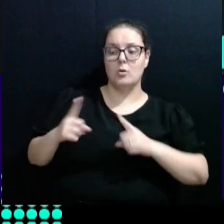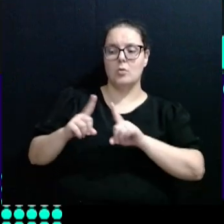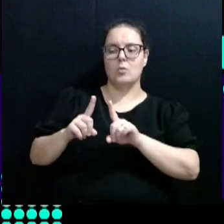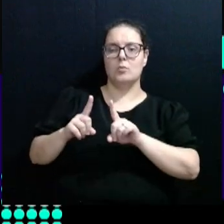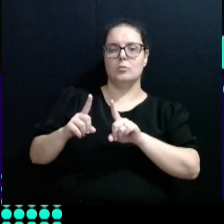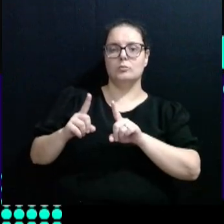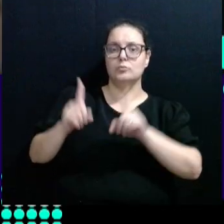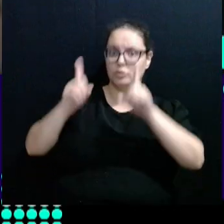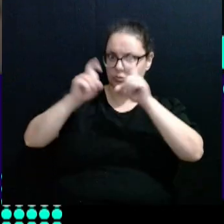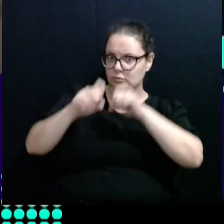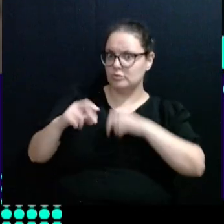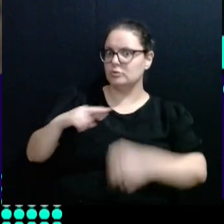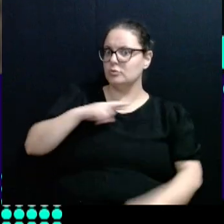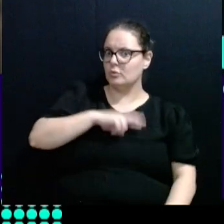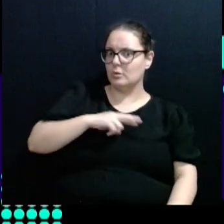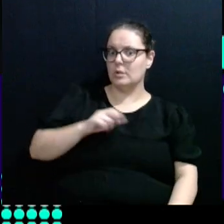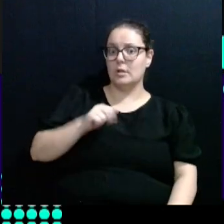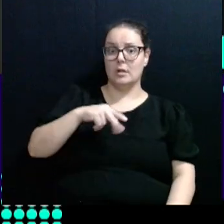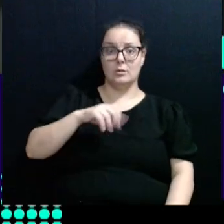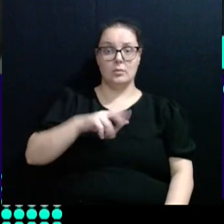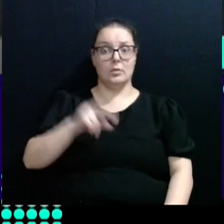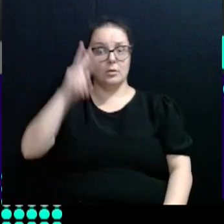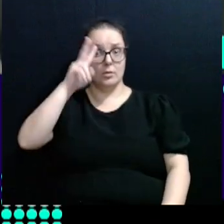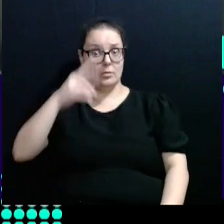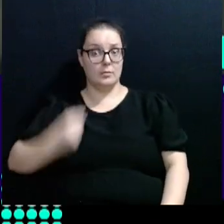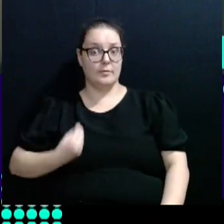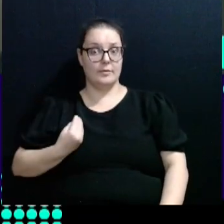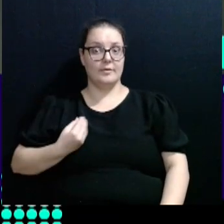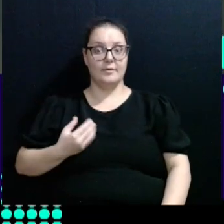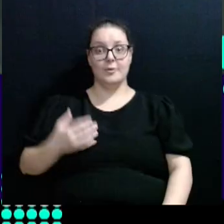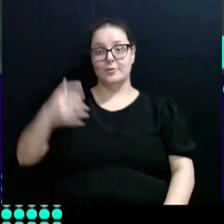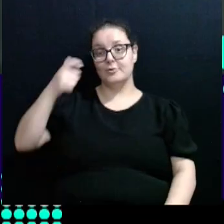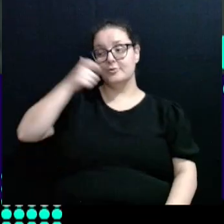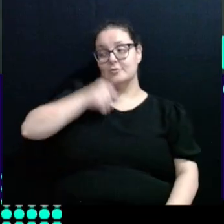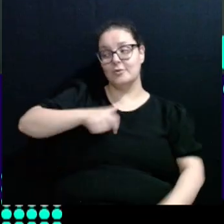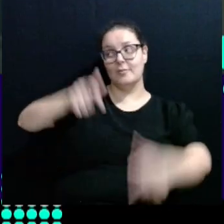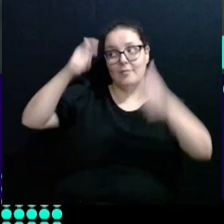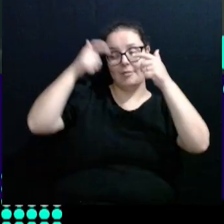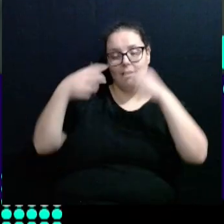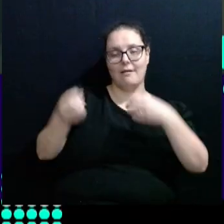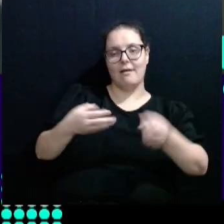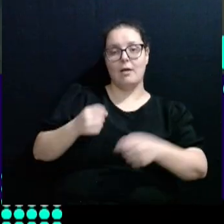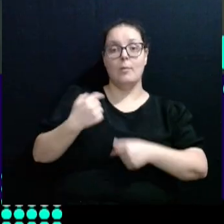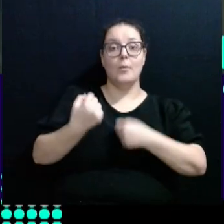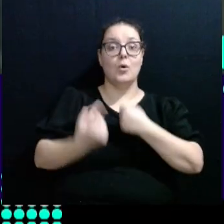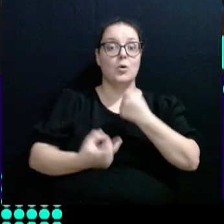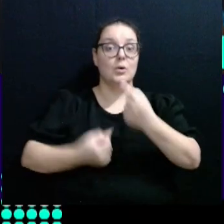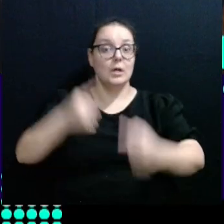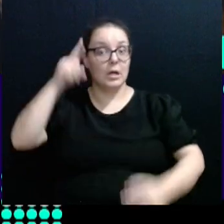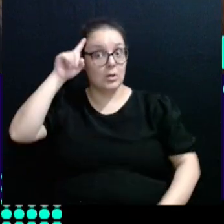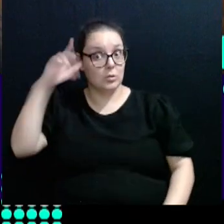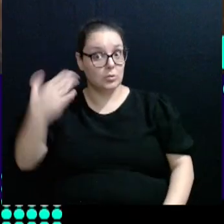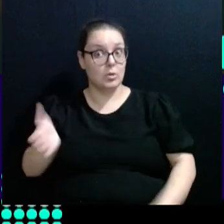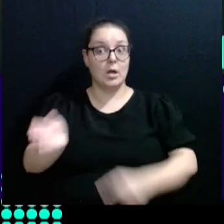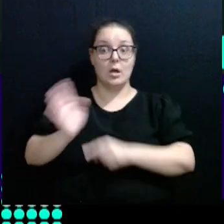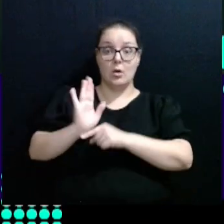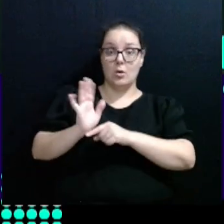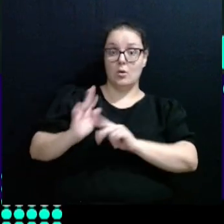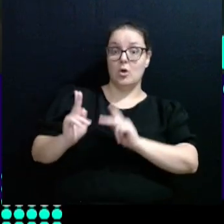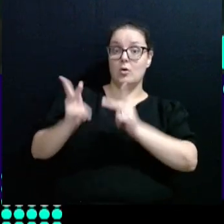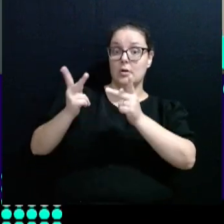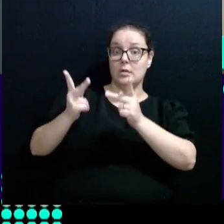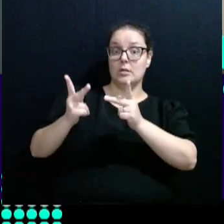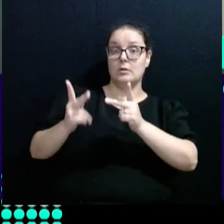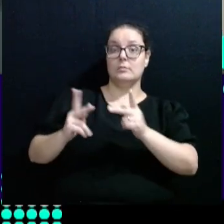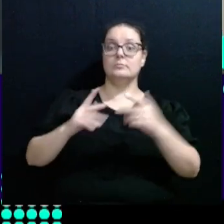Anora vive uma história de Cinderela contemporânea por alguns dias. O filme foi vencedor da Palma de Ouro do Festival